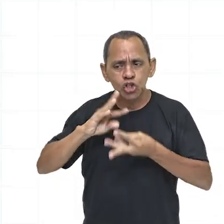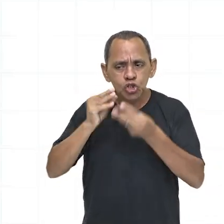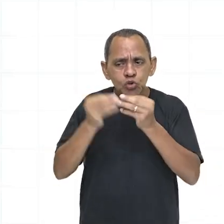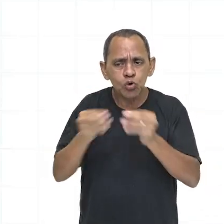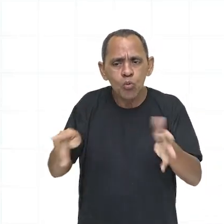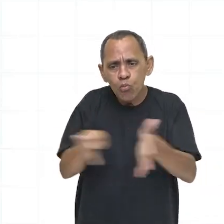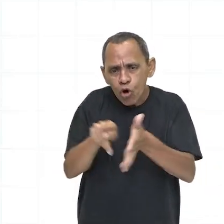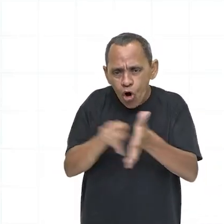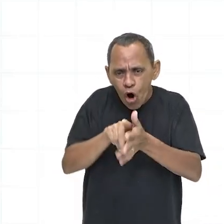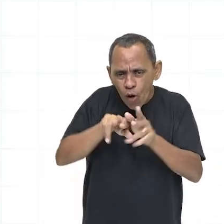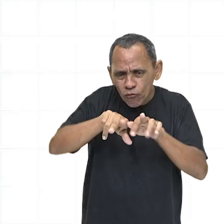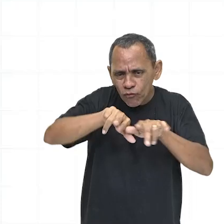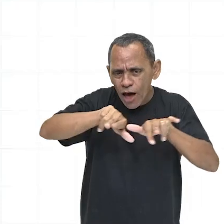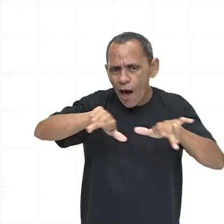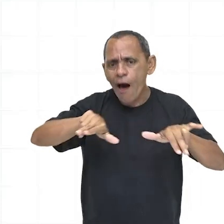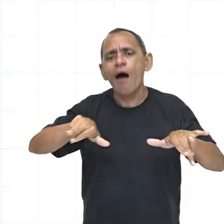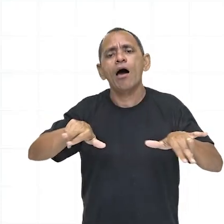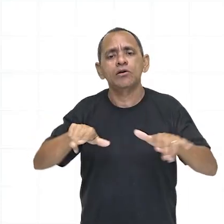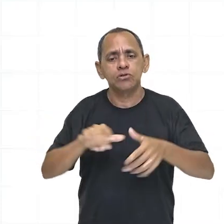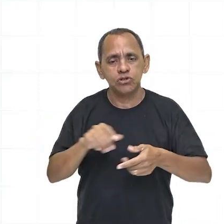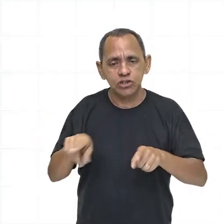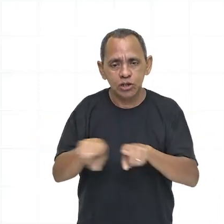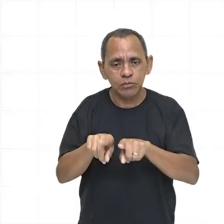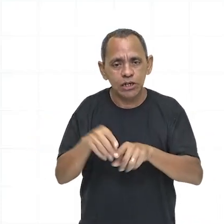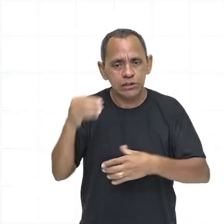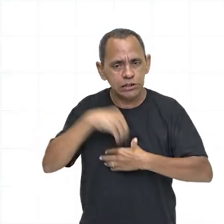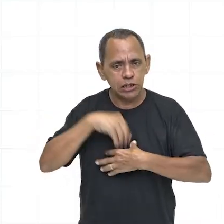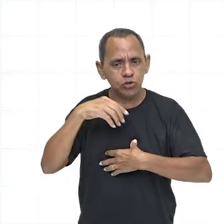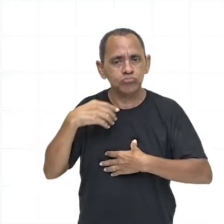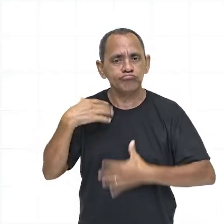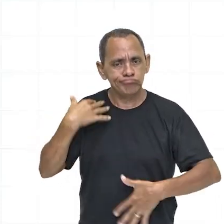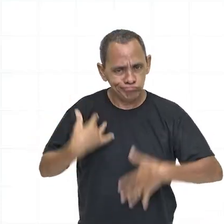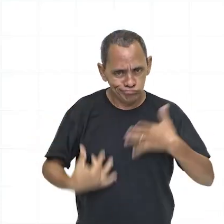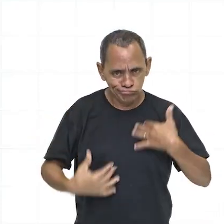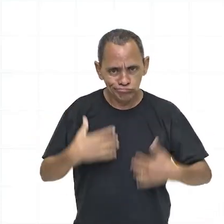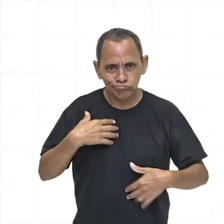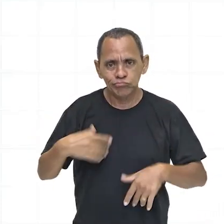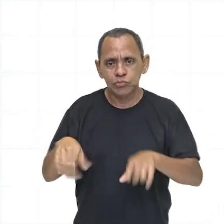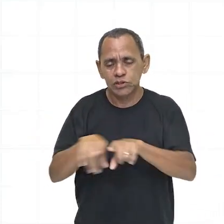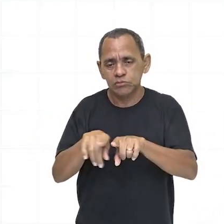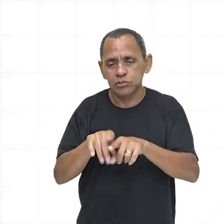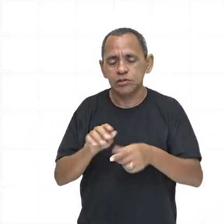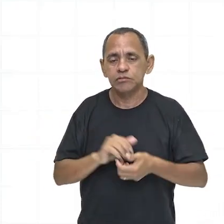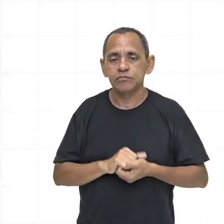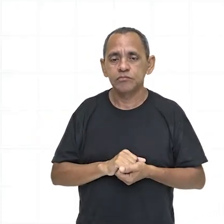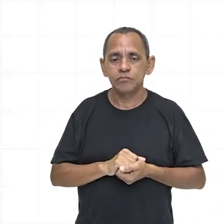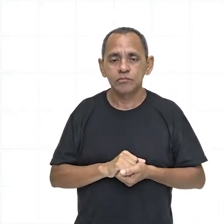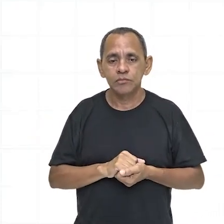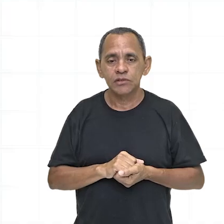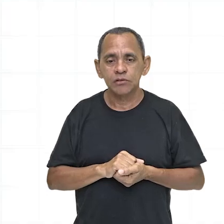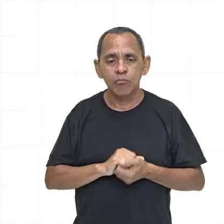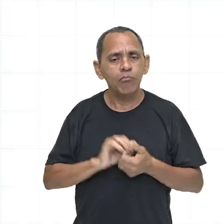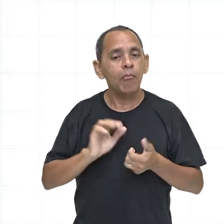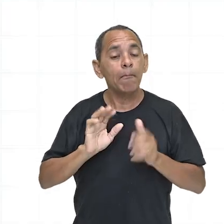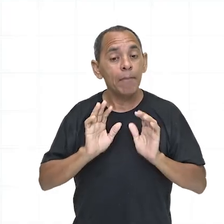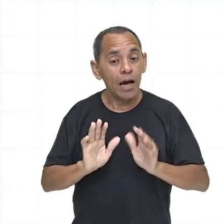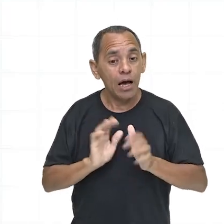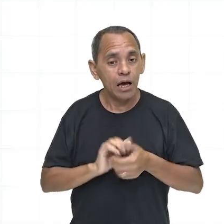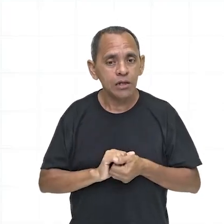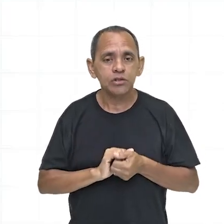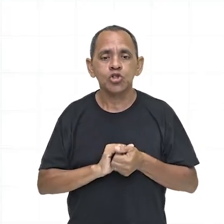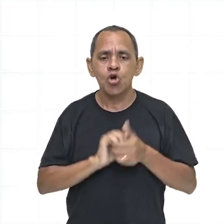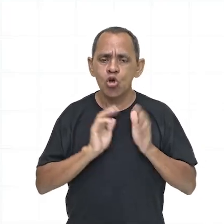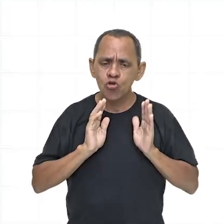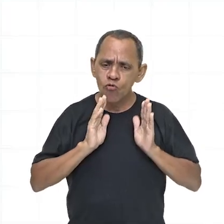para o nosso organismo. Mas aquele que faz parte do foco principal aqui do nosso